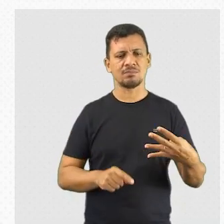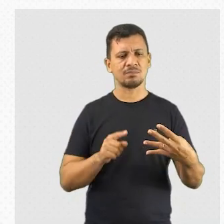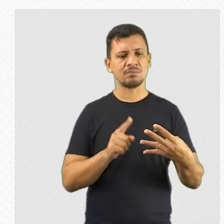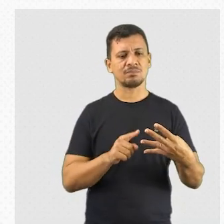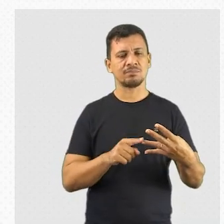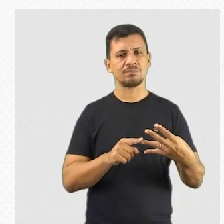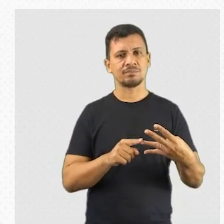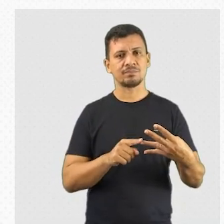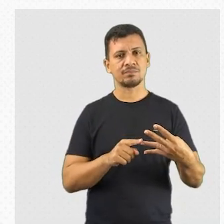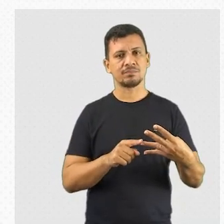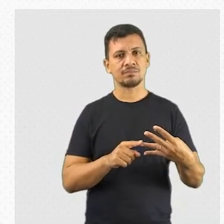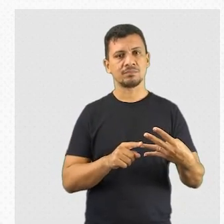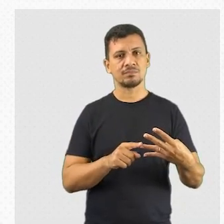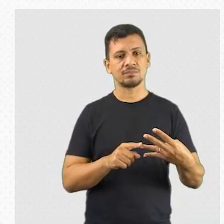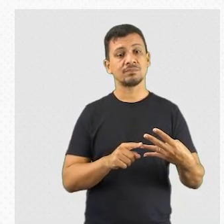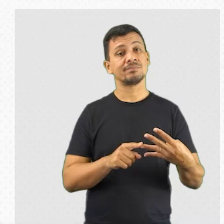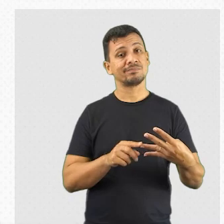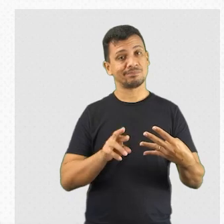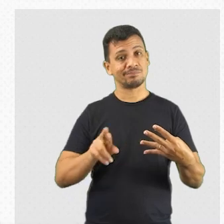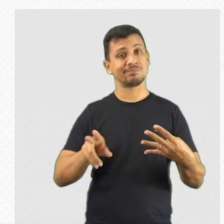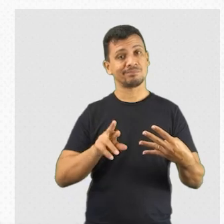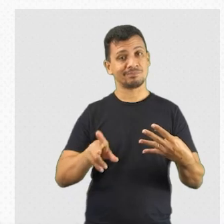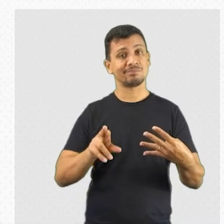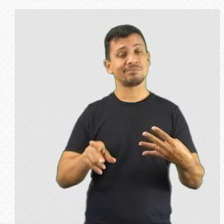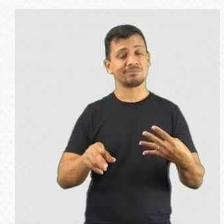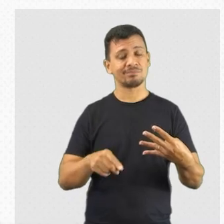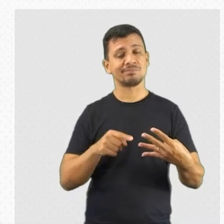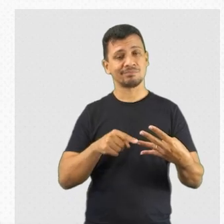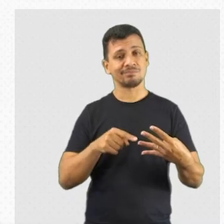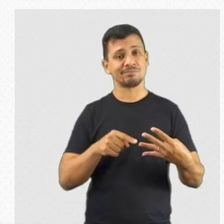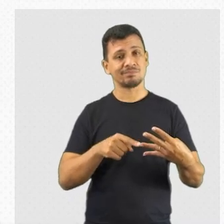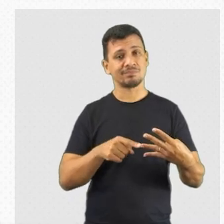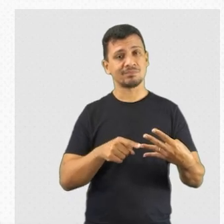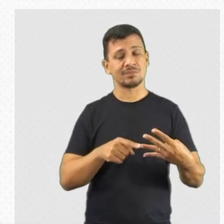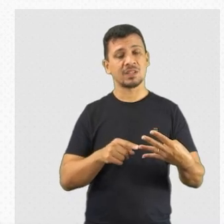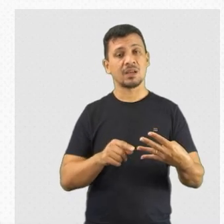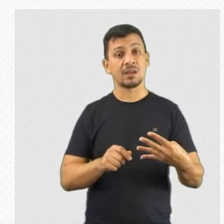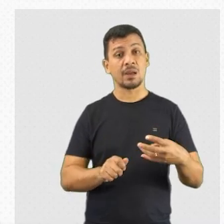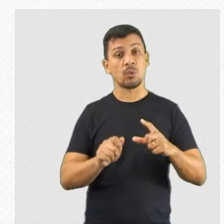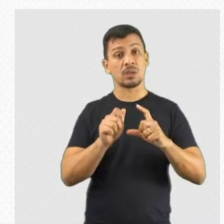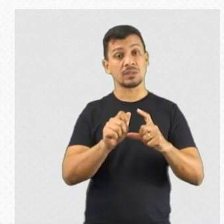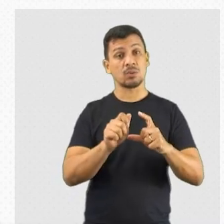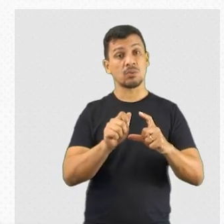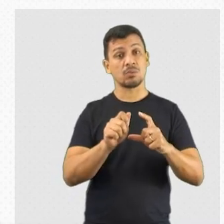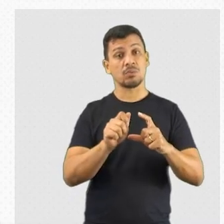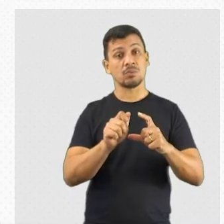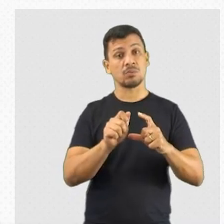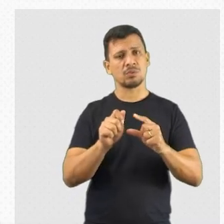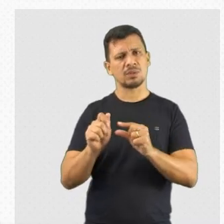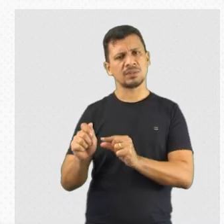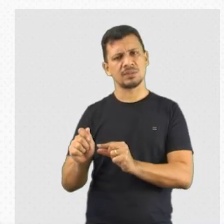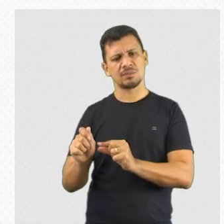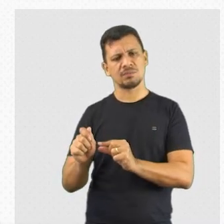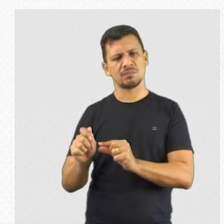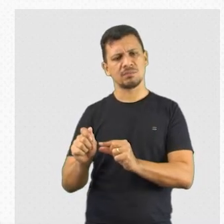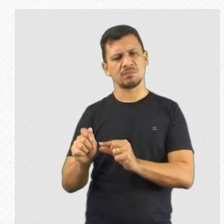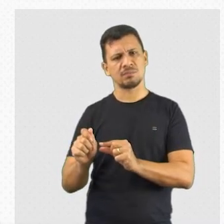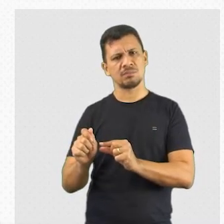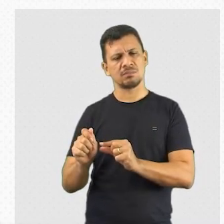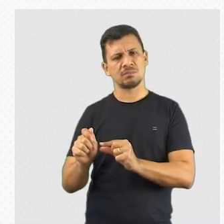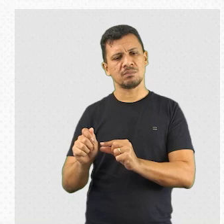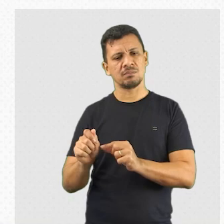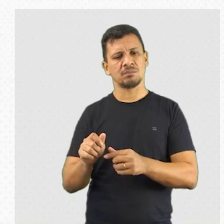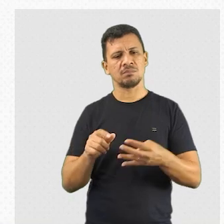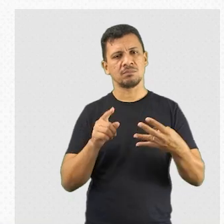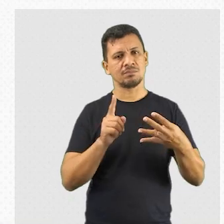tá? Heterozigoto, né? Que a gente representa geralmente por uma dominante e uma recessiva, né? Geralmente uma letra maiúscula e uma